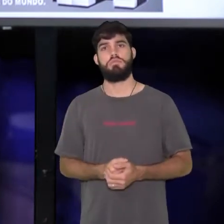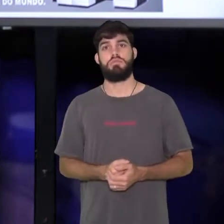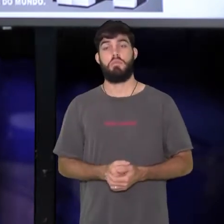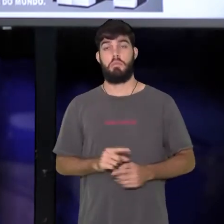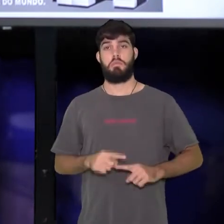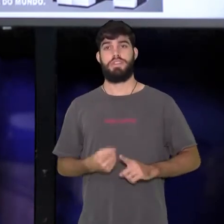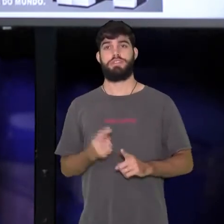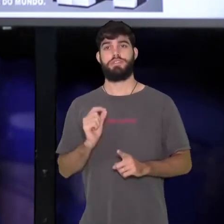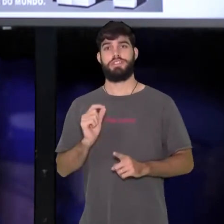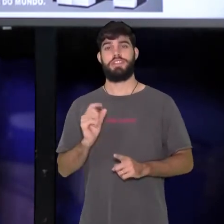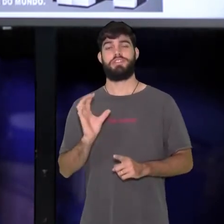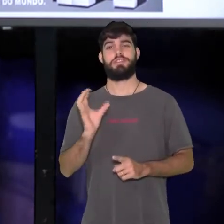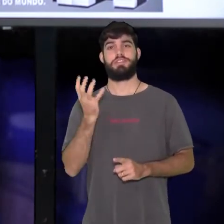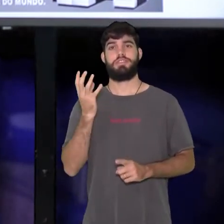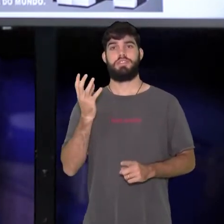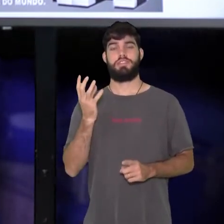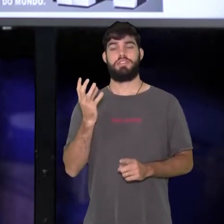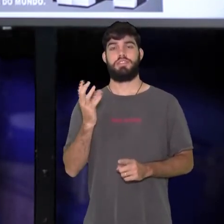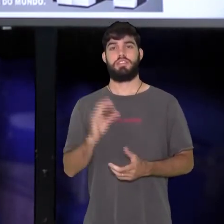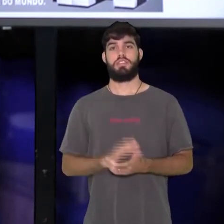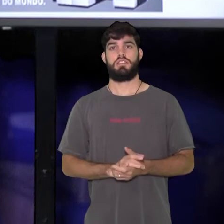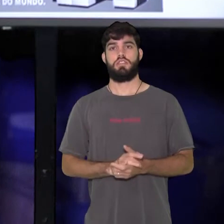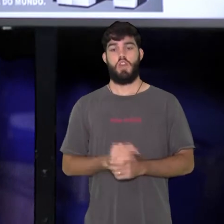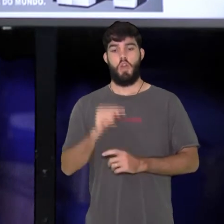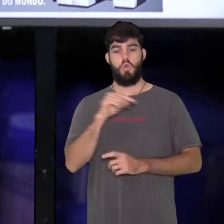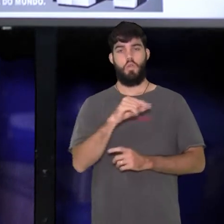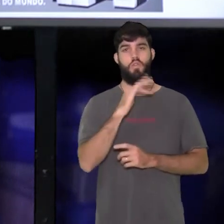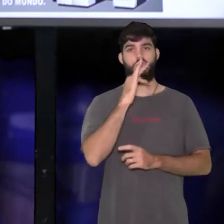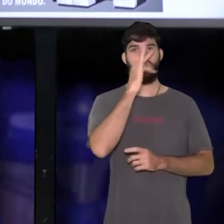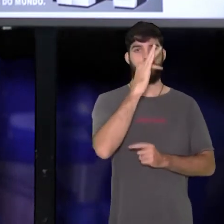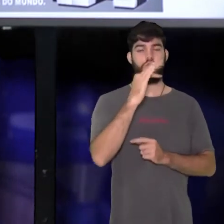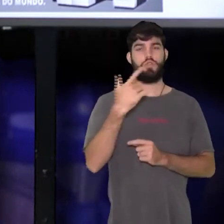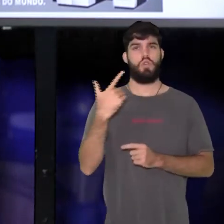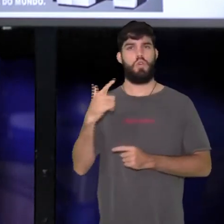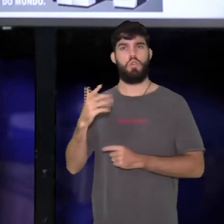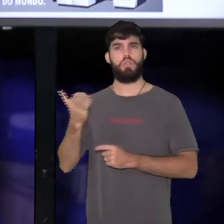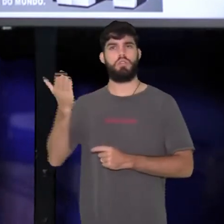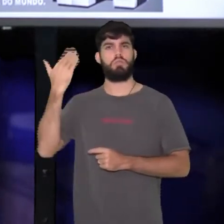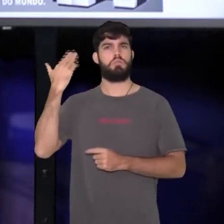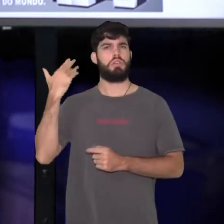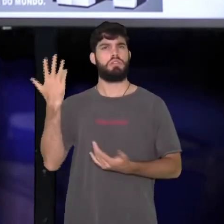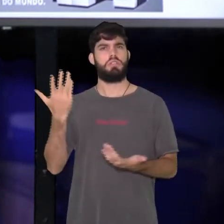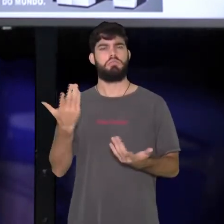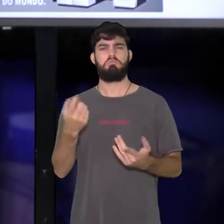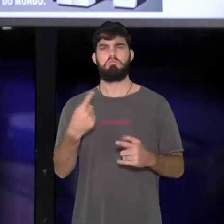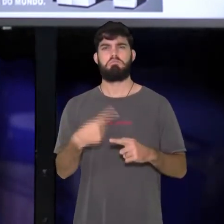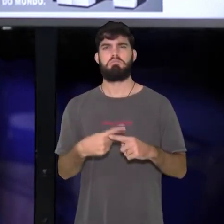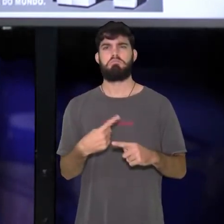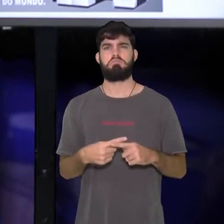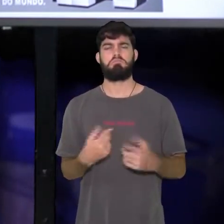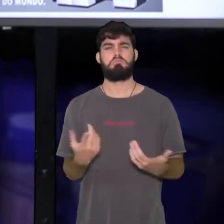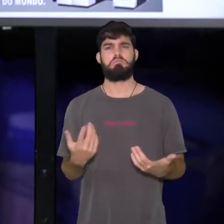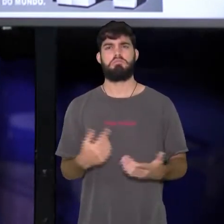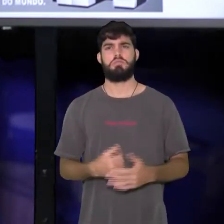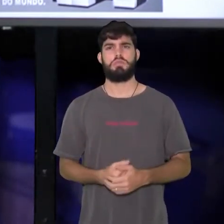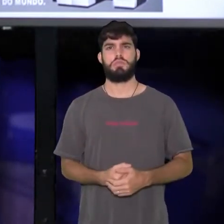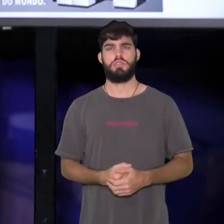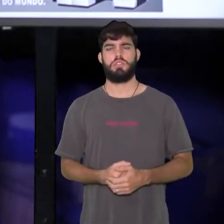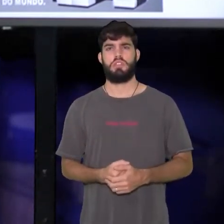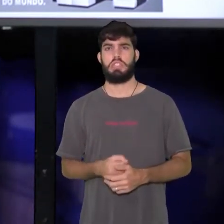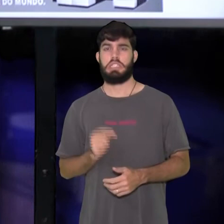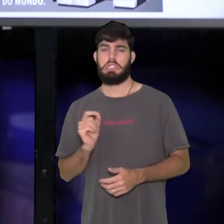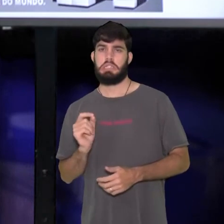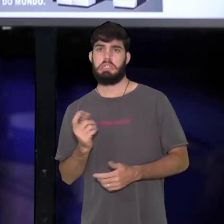Mas olha o que acontece aqui. Ele coloca um no futuro e o outro no passado. Será que isso